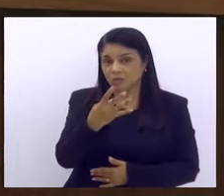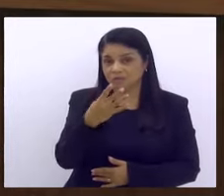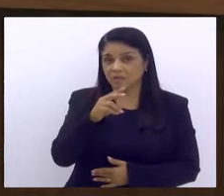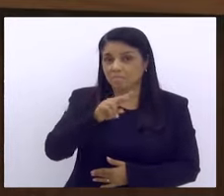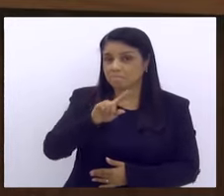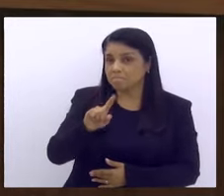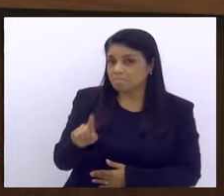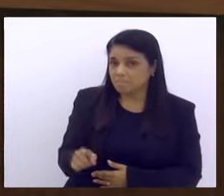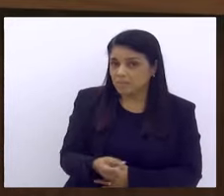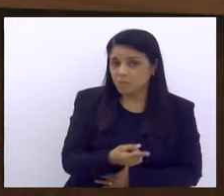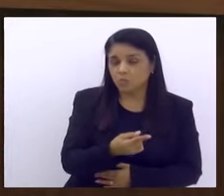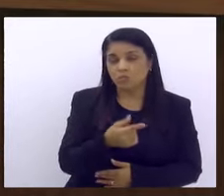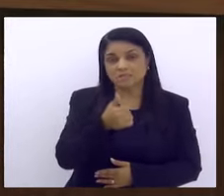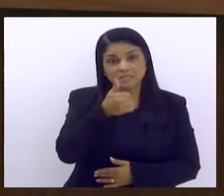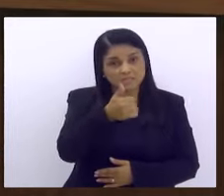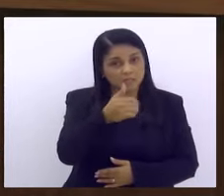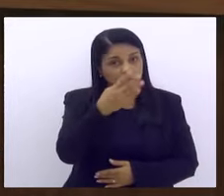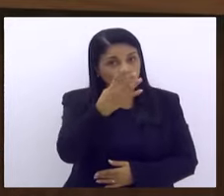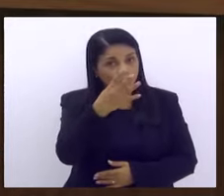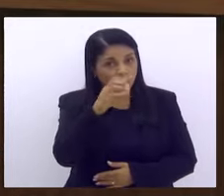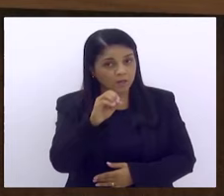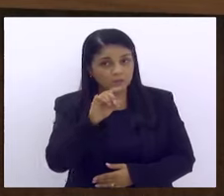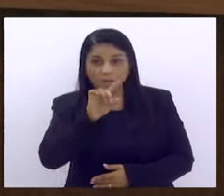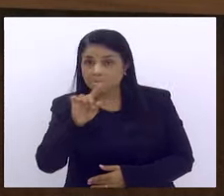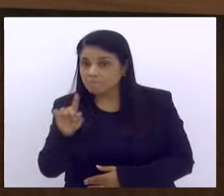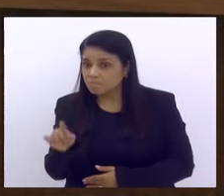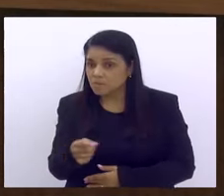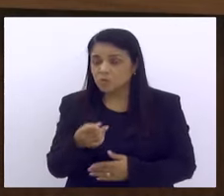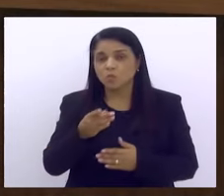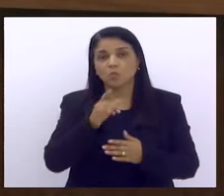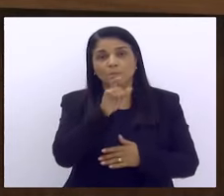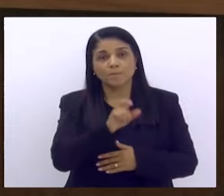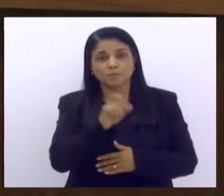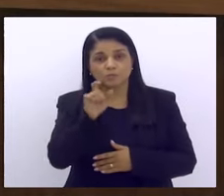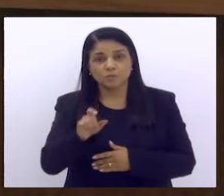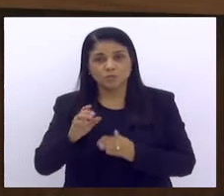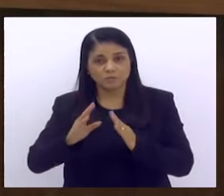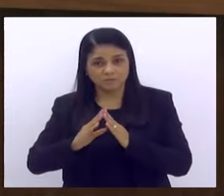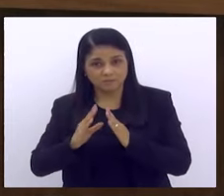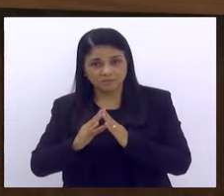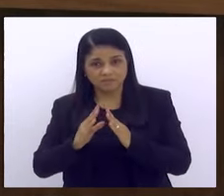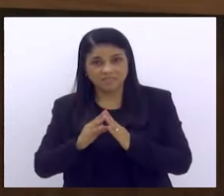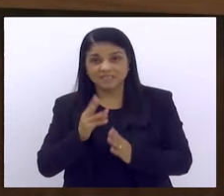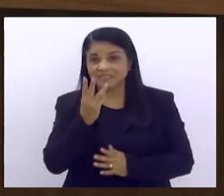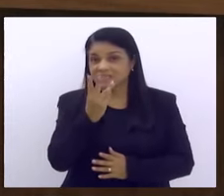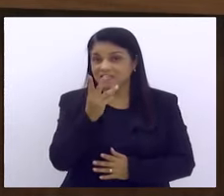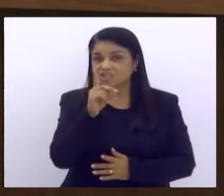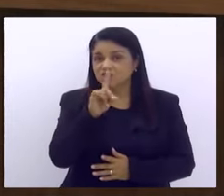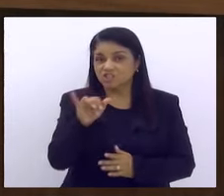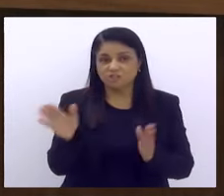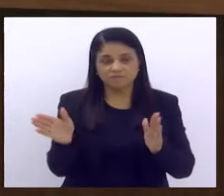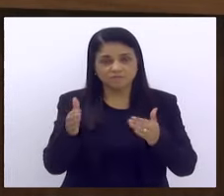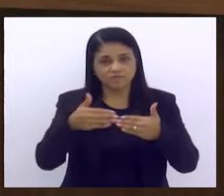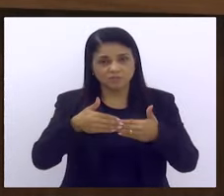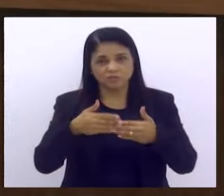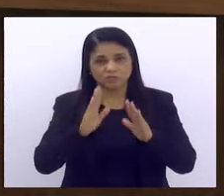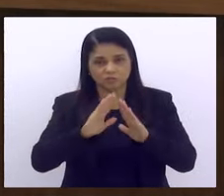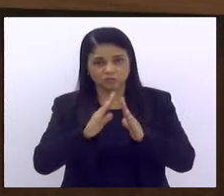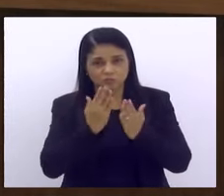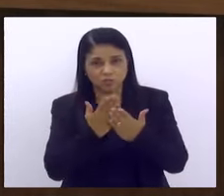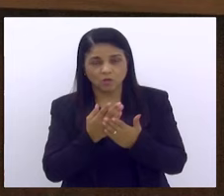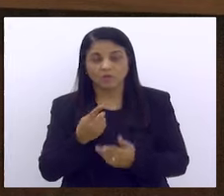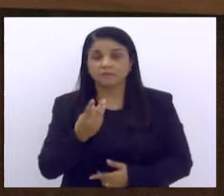que estão 3 dias sem aula, 3 dias sem ir ao posto de saúde, 3 dias em que podem ter